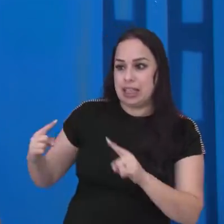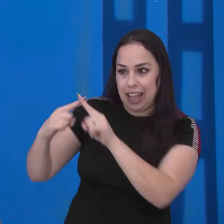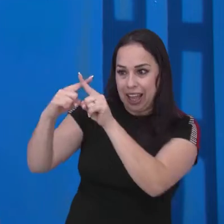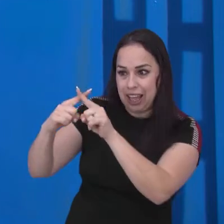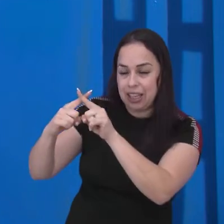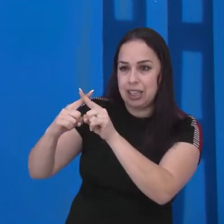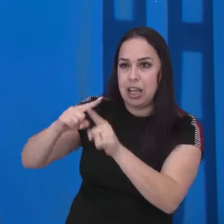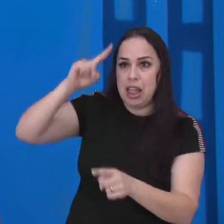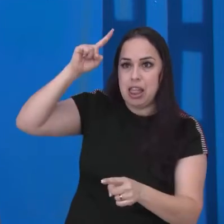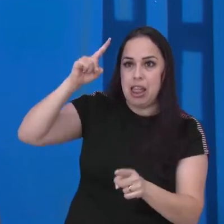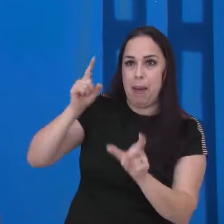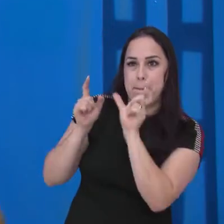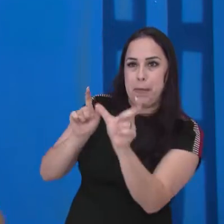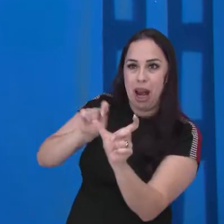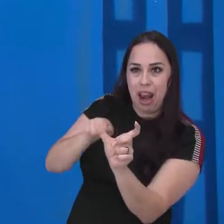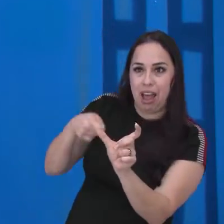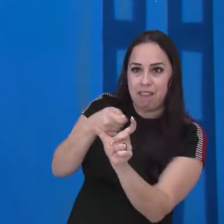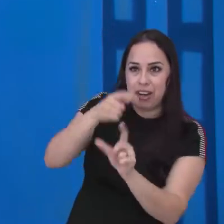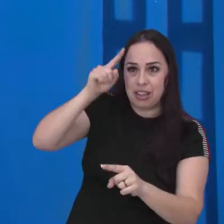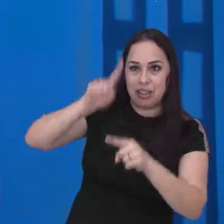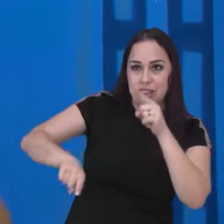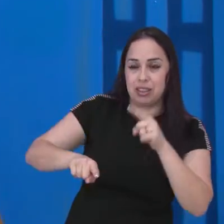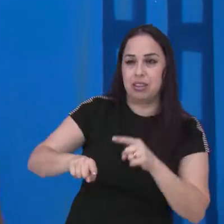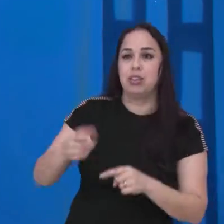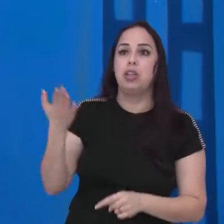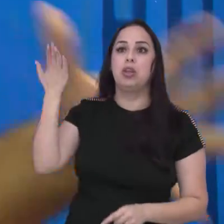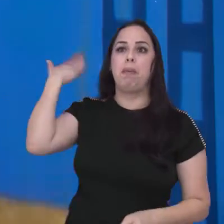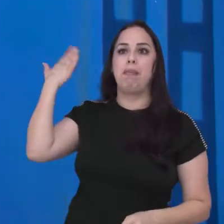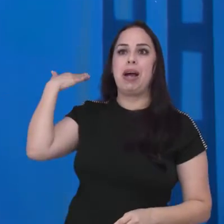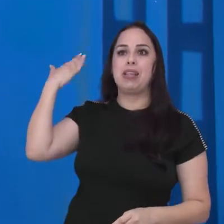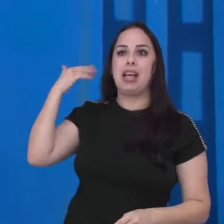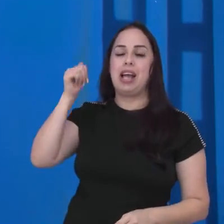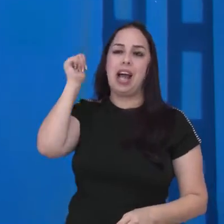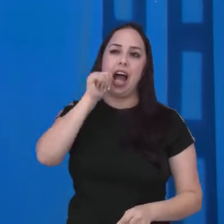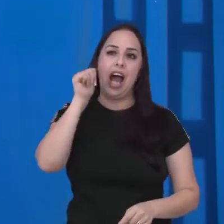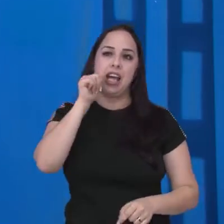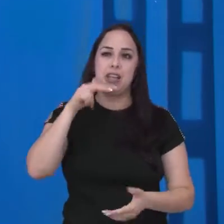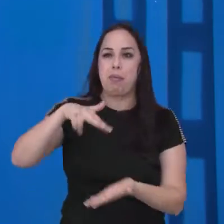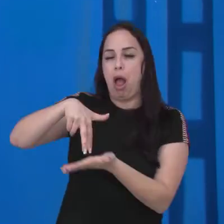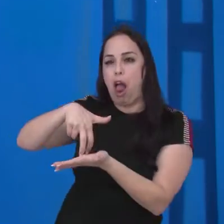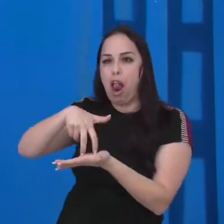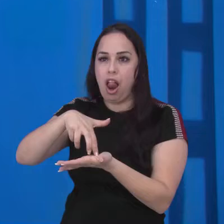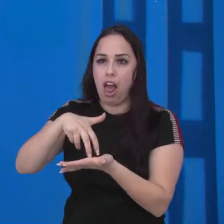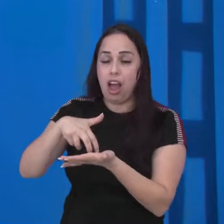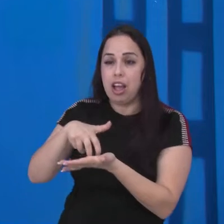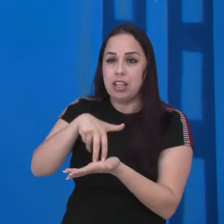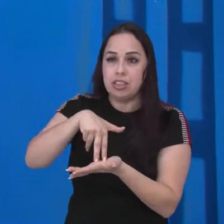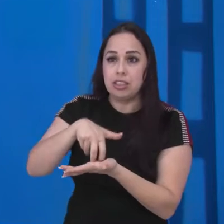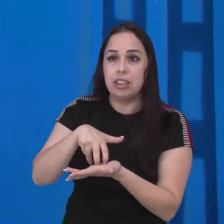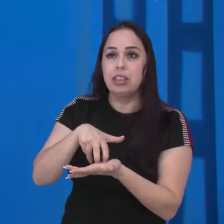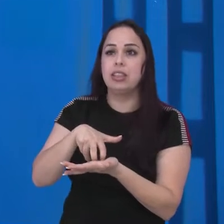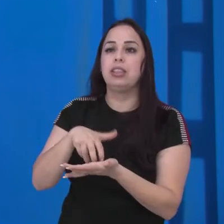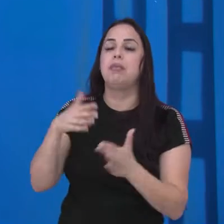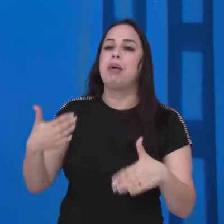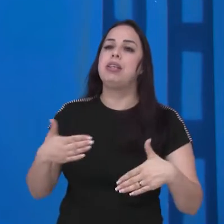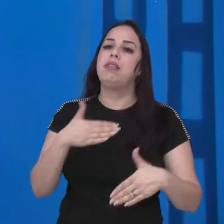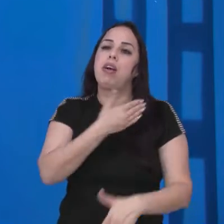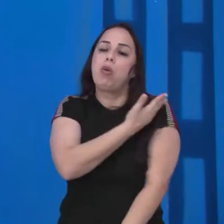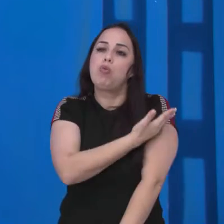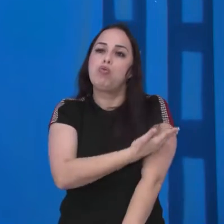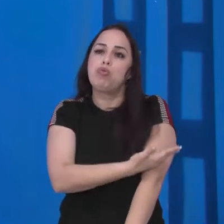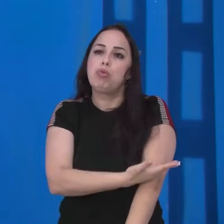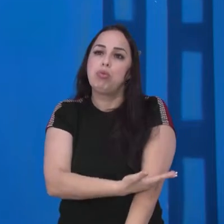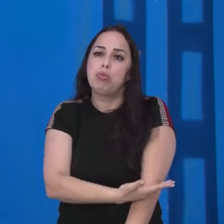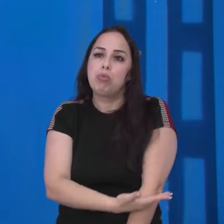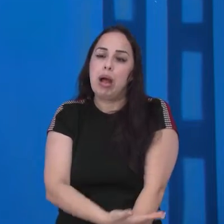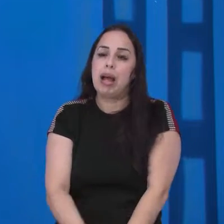nem a primeira rima machista que teve isso no palco, as meninas subiam no palco, aí tem que desclassificar o MC, né? Então, tudo isso é educação,